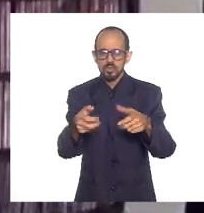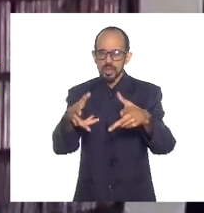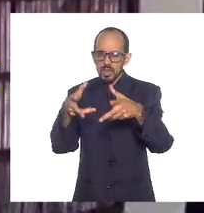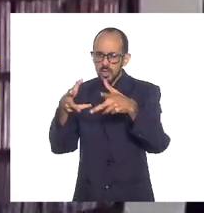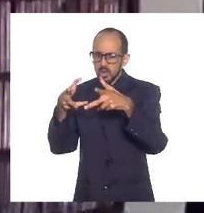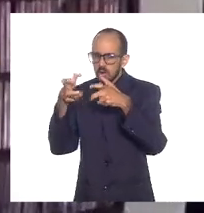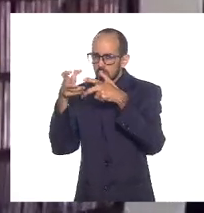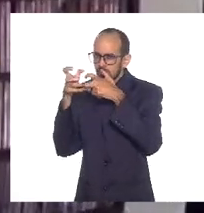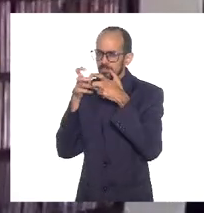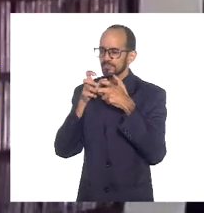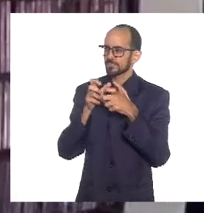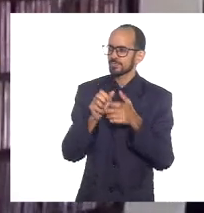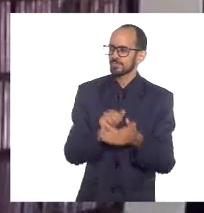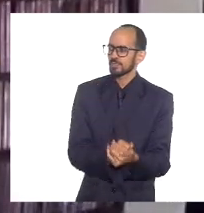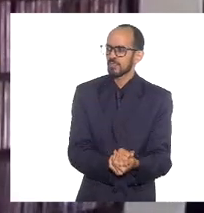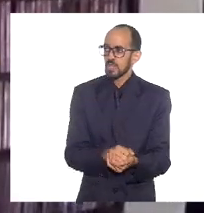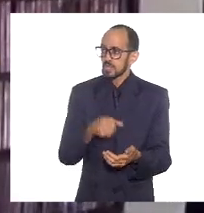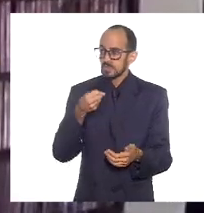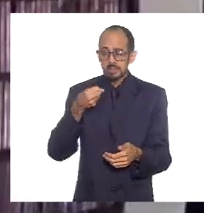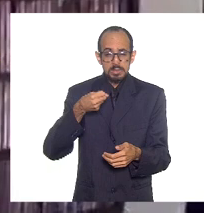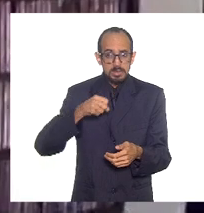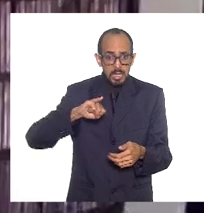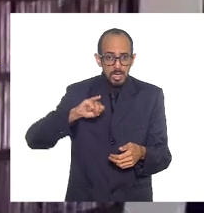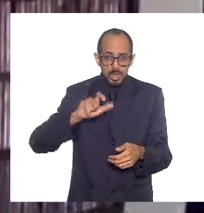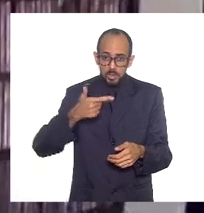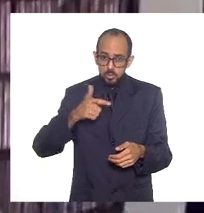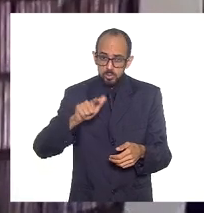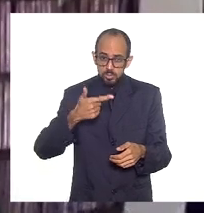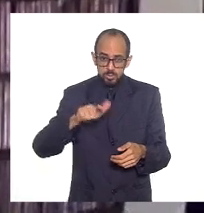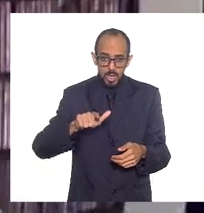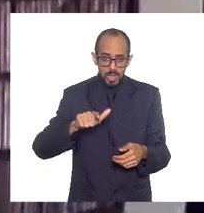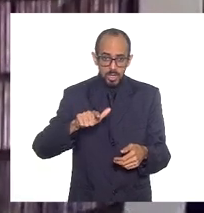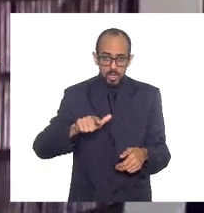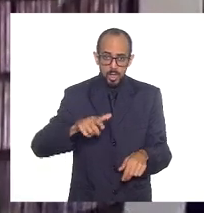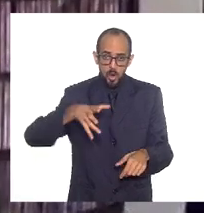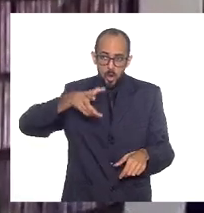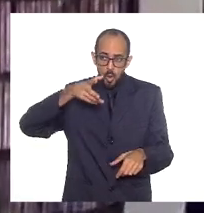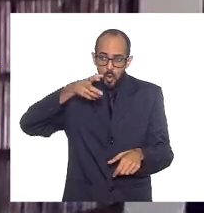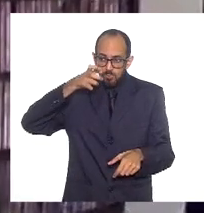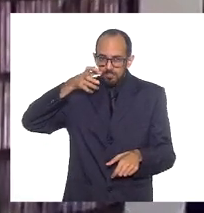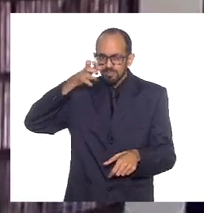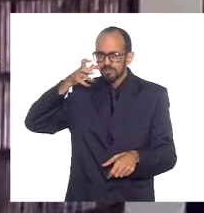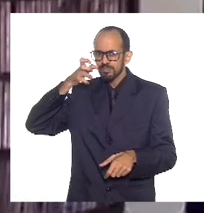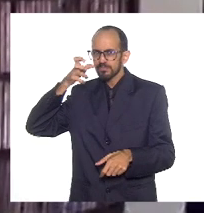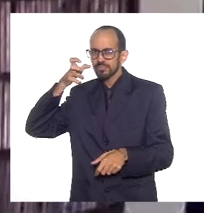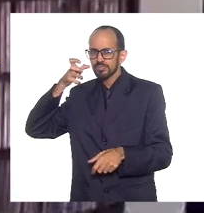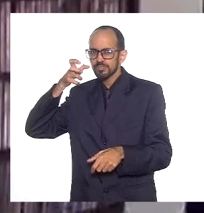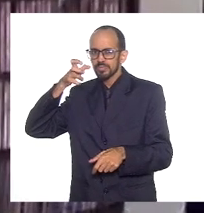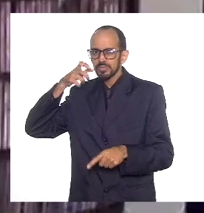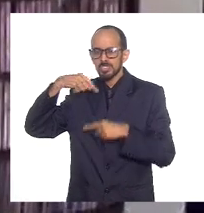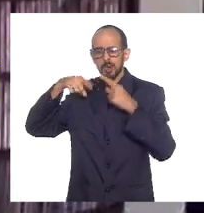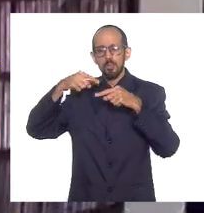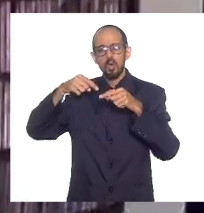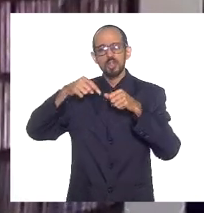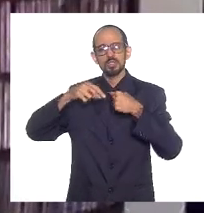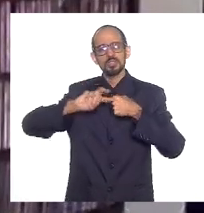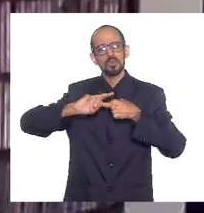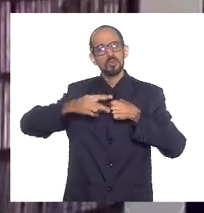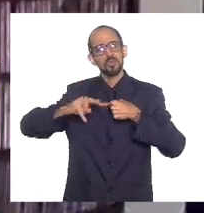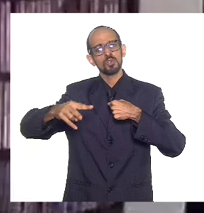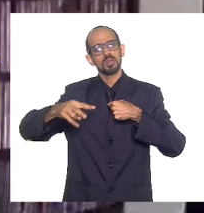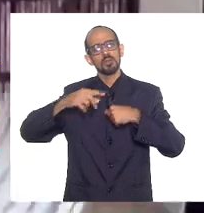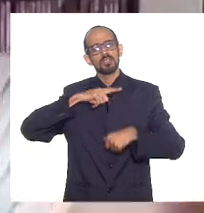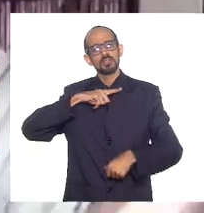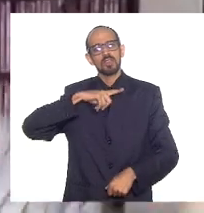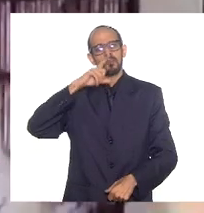contemplar a diversidade, e também no produto final haverá falhas.